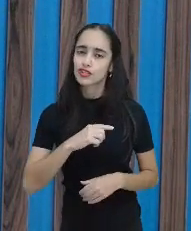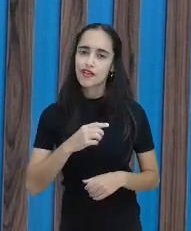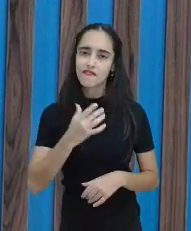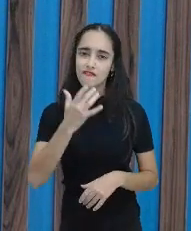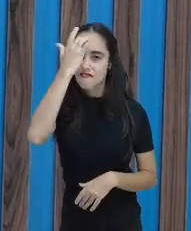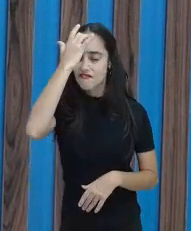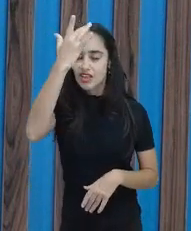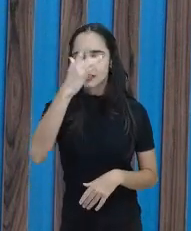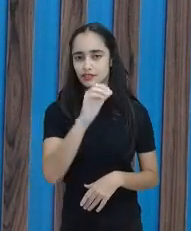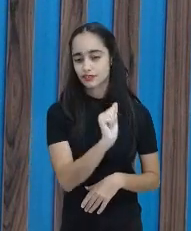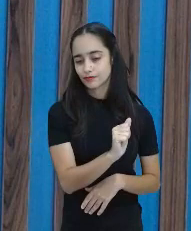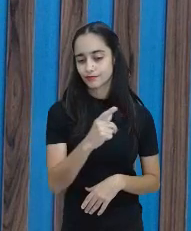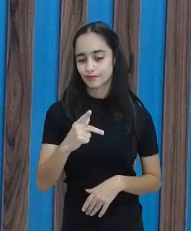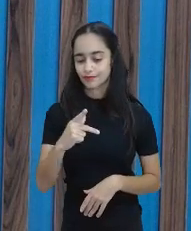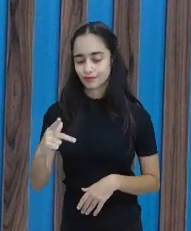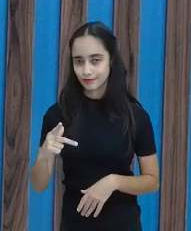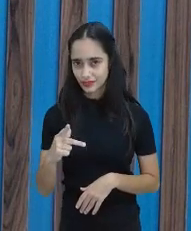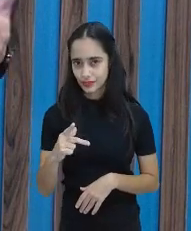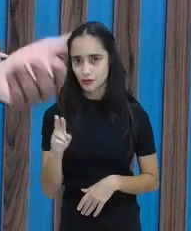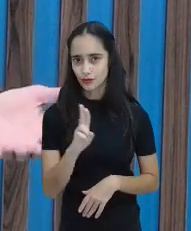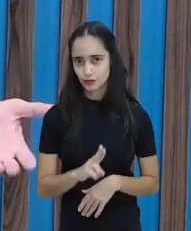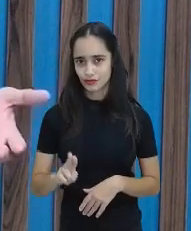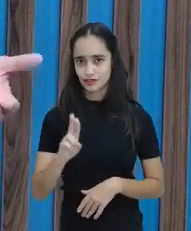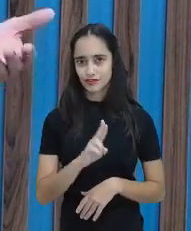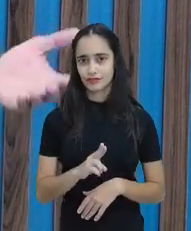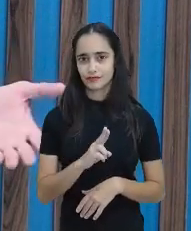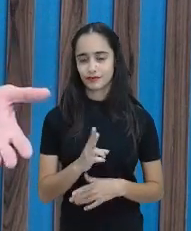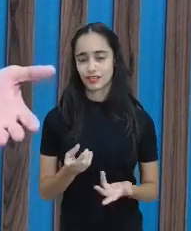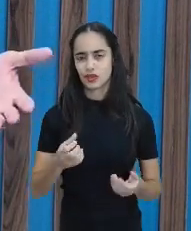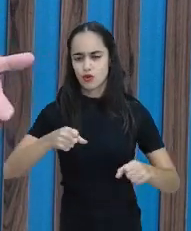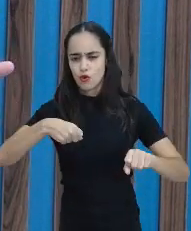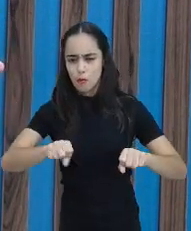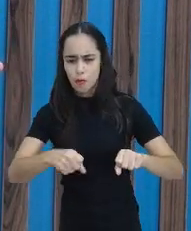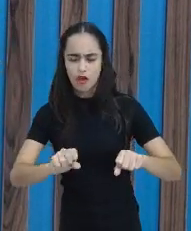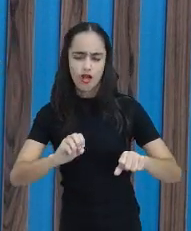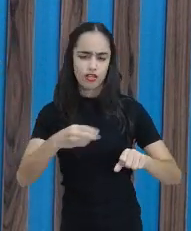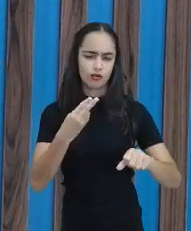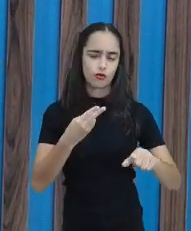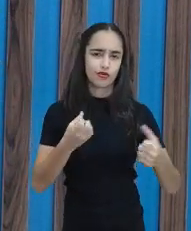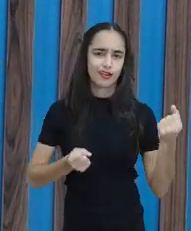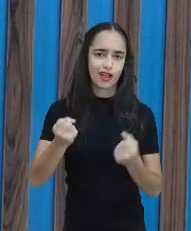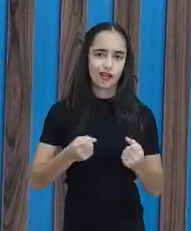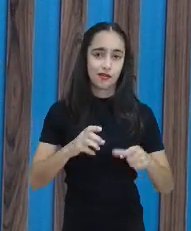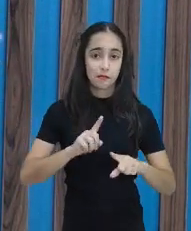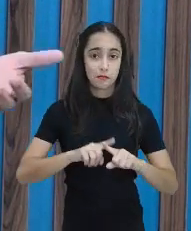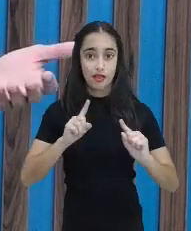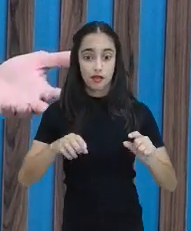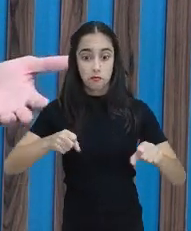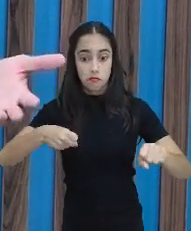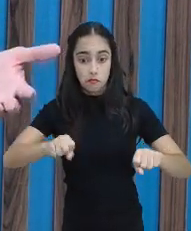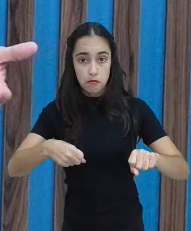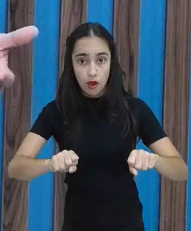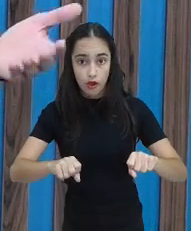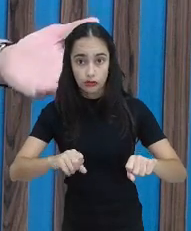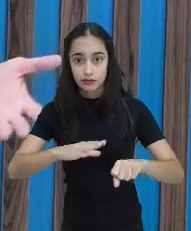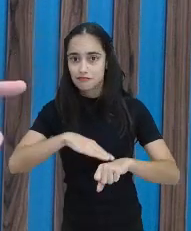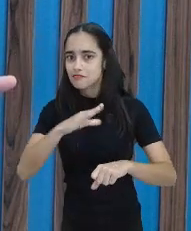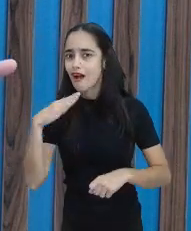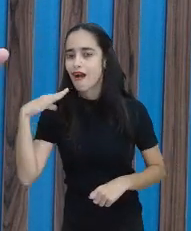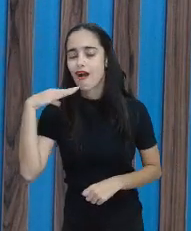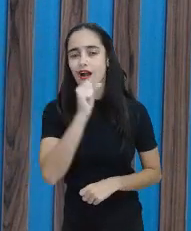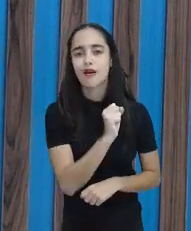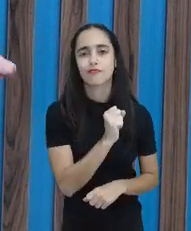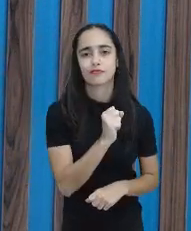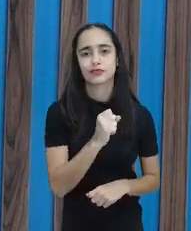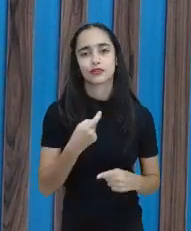né, mas com moto para facilitar já a questão de tempo, ganhar tempo, né, porque a gente gasta 4 horas em média, 5 horas em